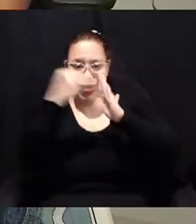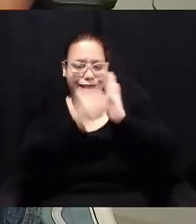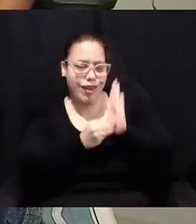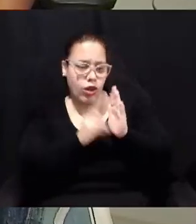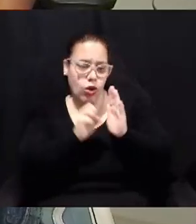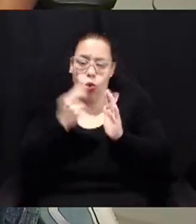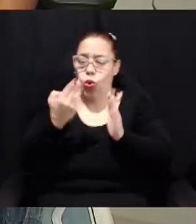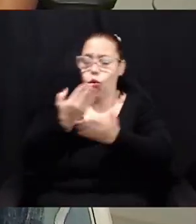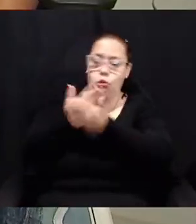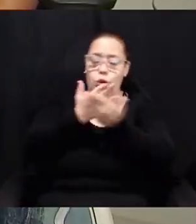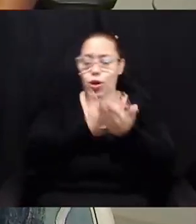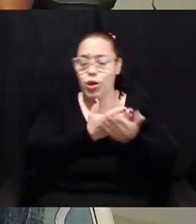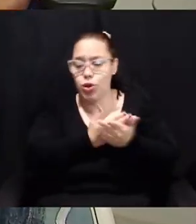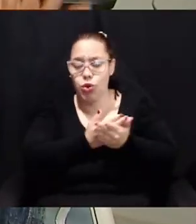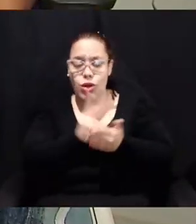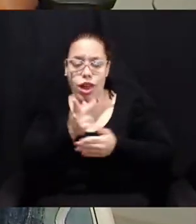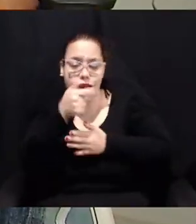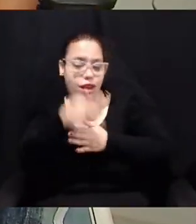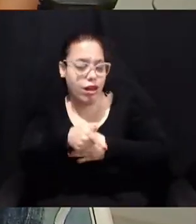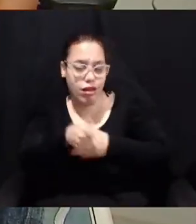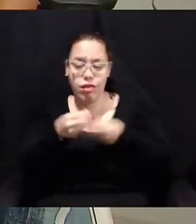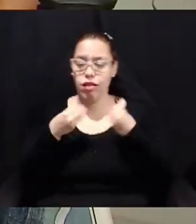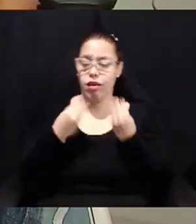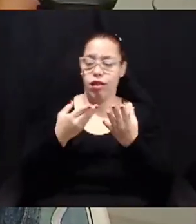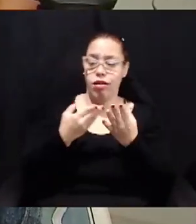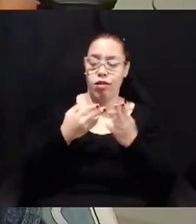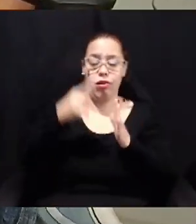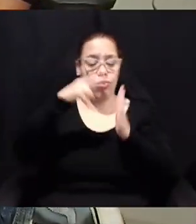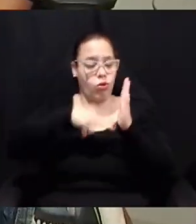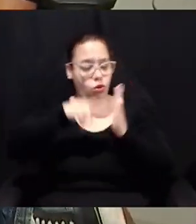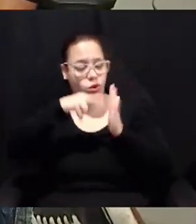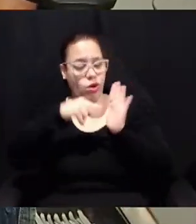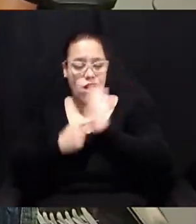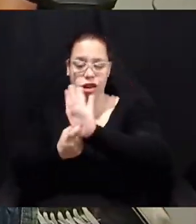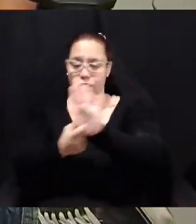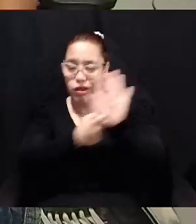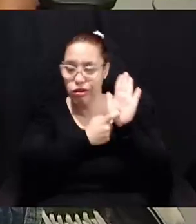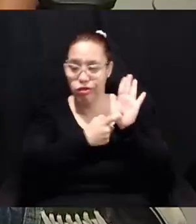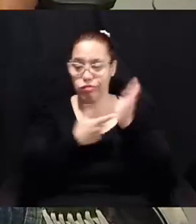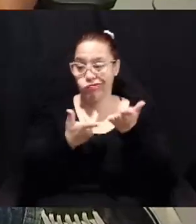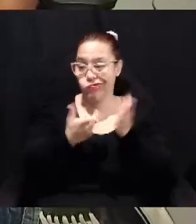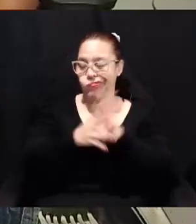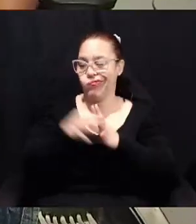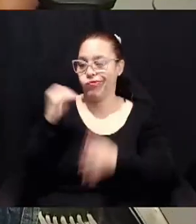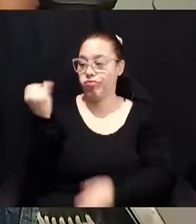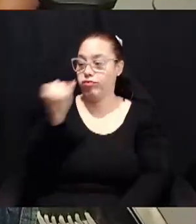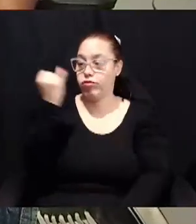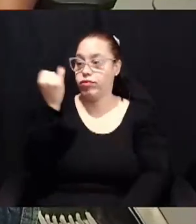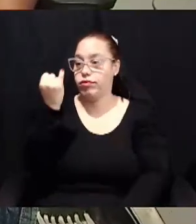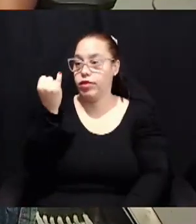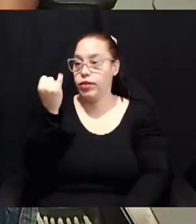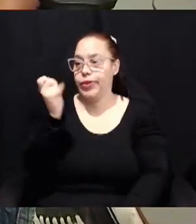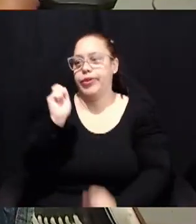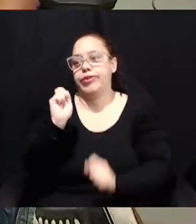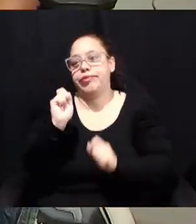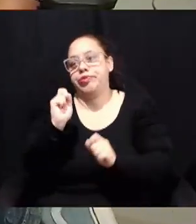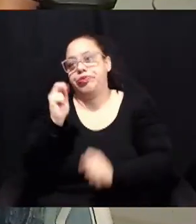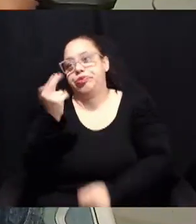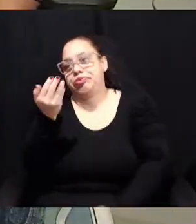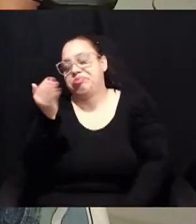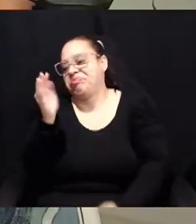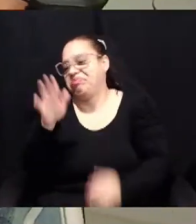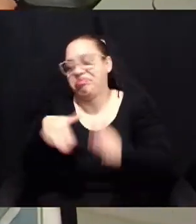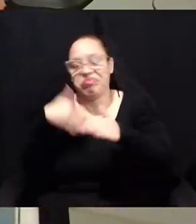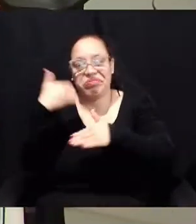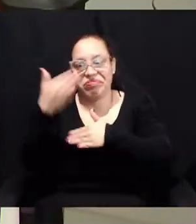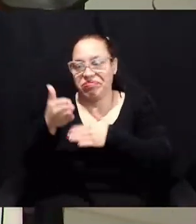estudar quadrinhos, quais os livros que são referência, né? Obras importantes. Ou mesmo depois, mais tarde na carreira, como é que você vai